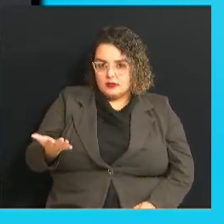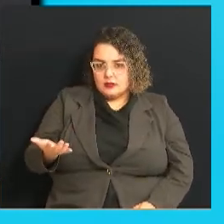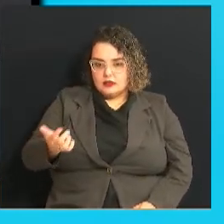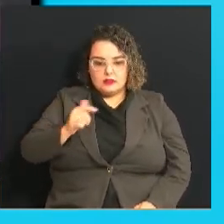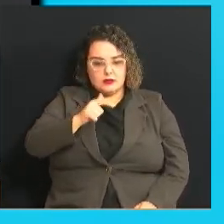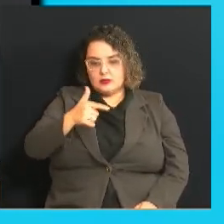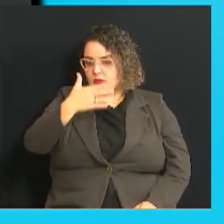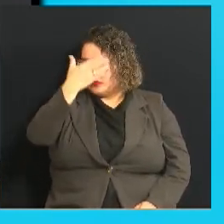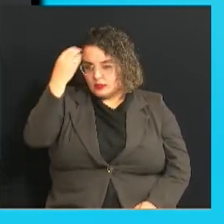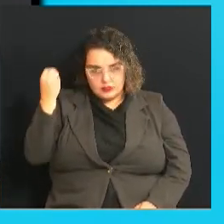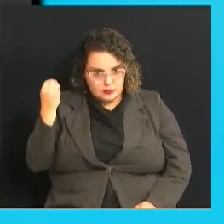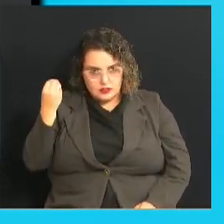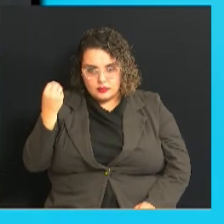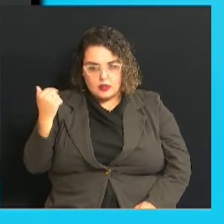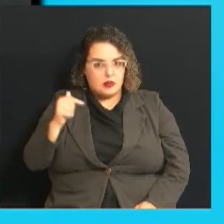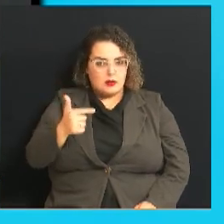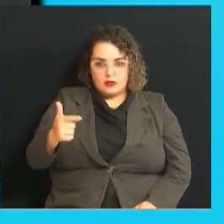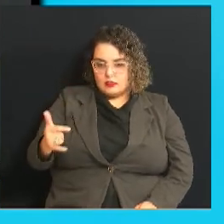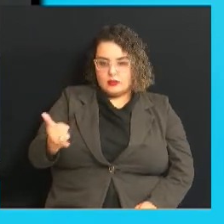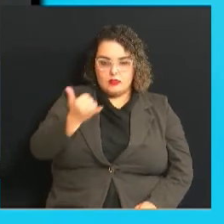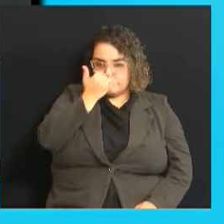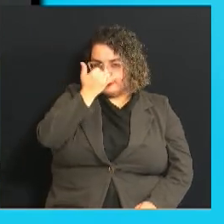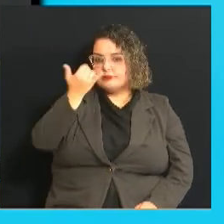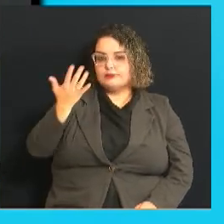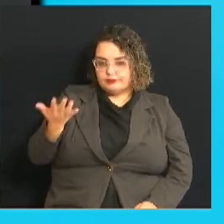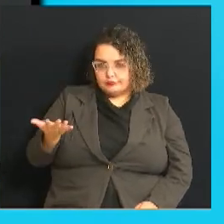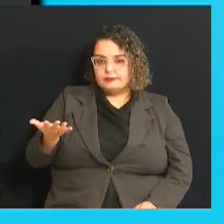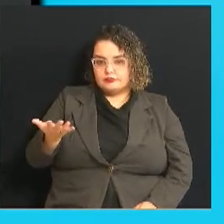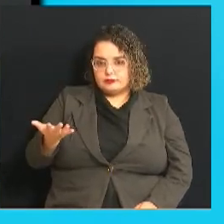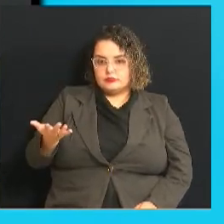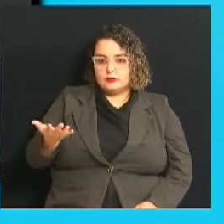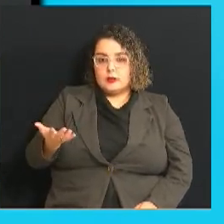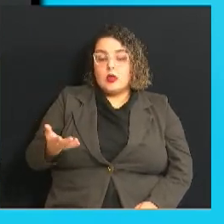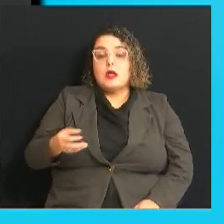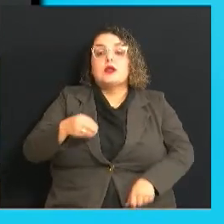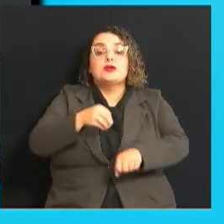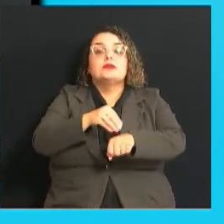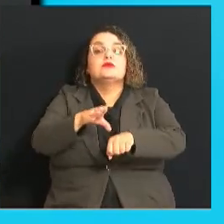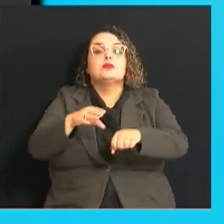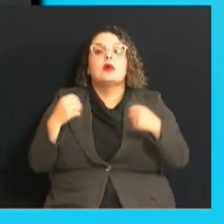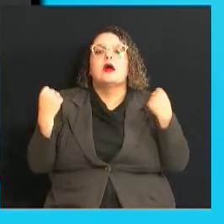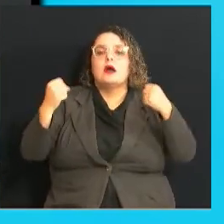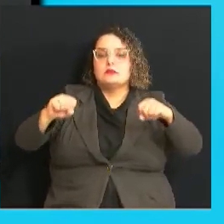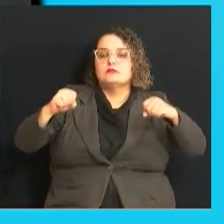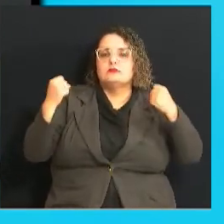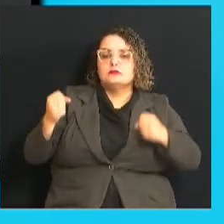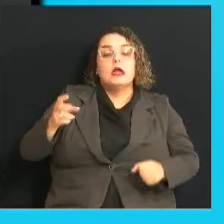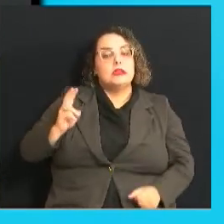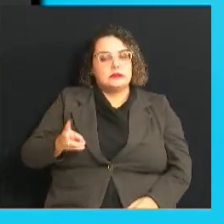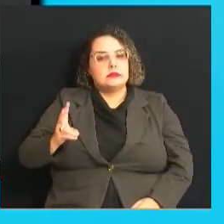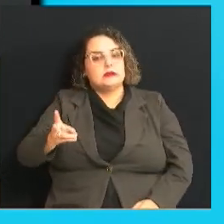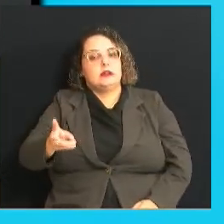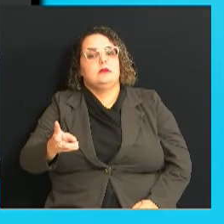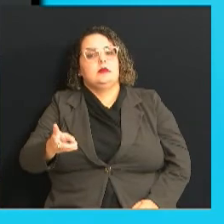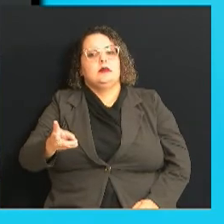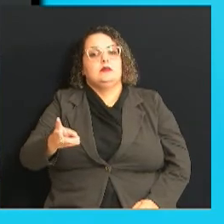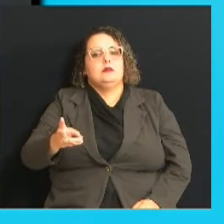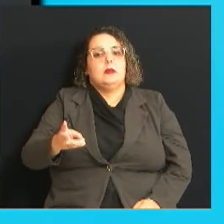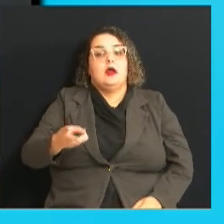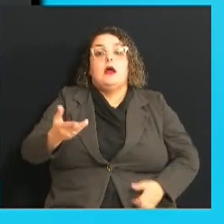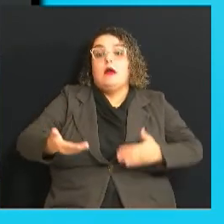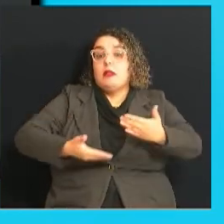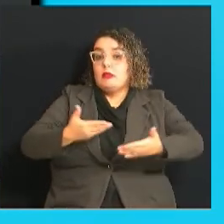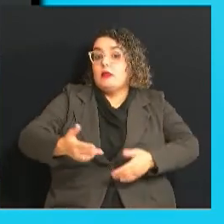esquecimento, não ter Alzheimer, a gente prescreveria uma atividade física regular, tratar a pressão alta em quem